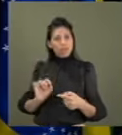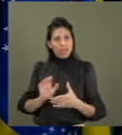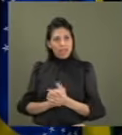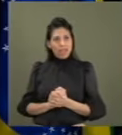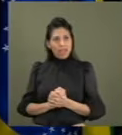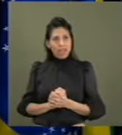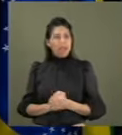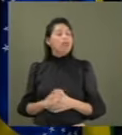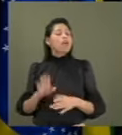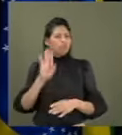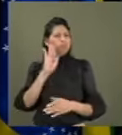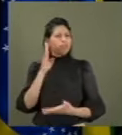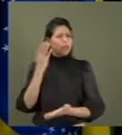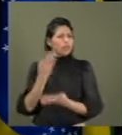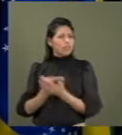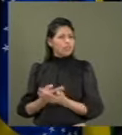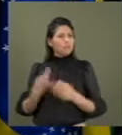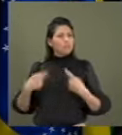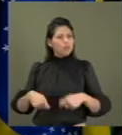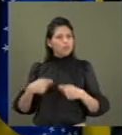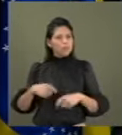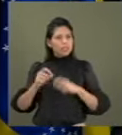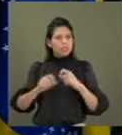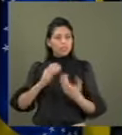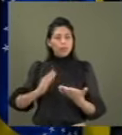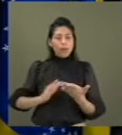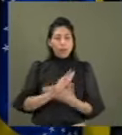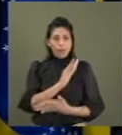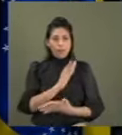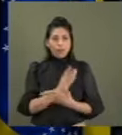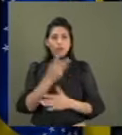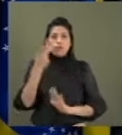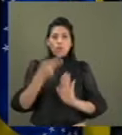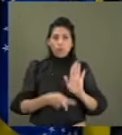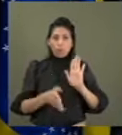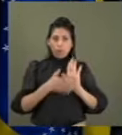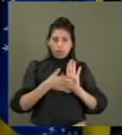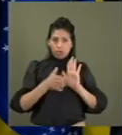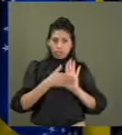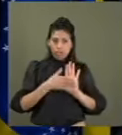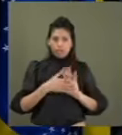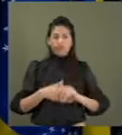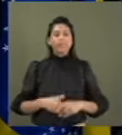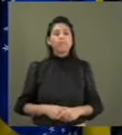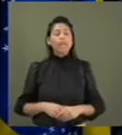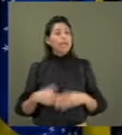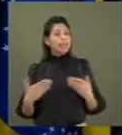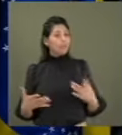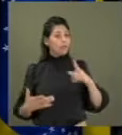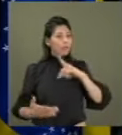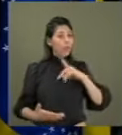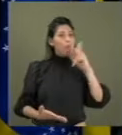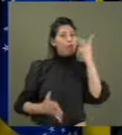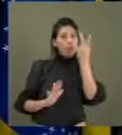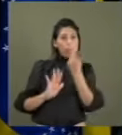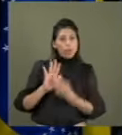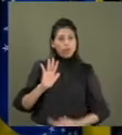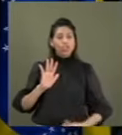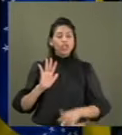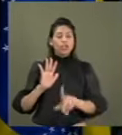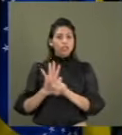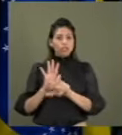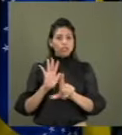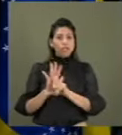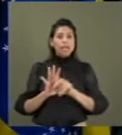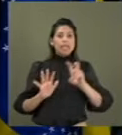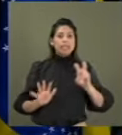que acredito que será também aprovado o projeto aqui no Senado. O projeto de lei 5384